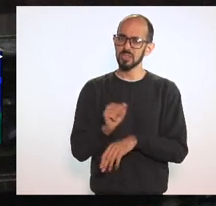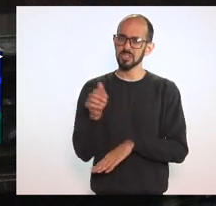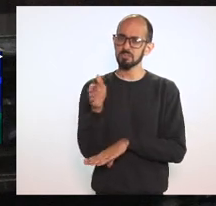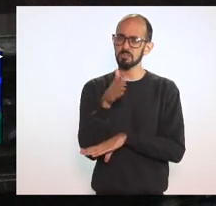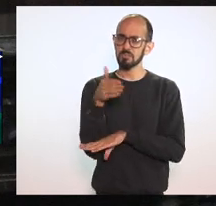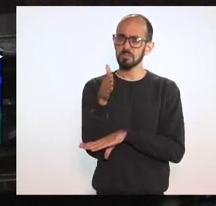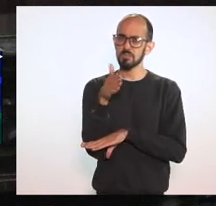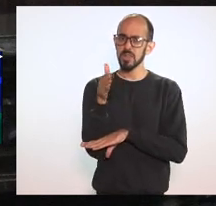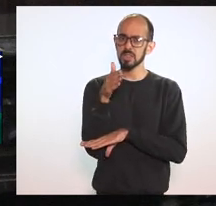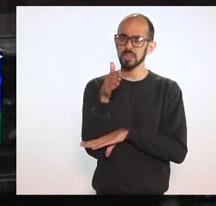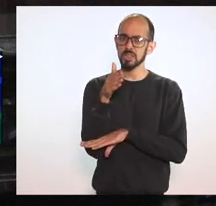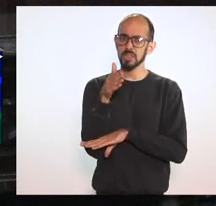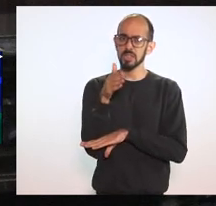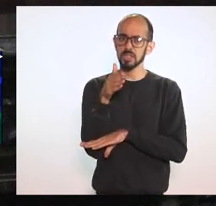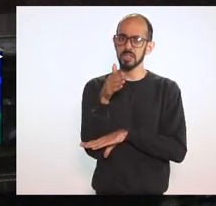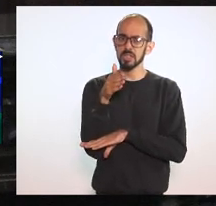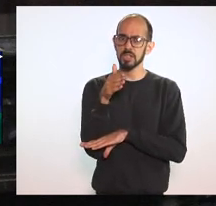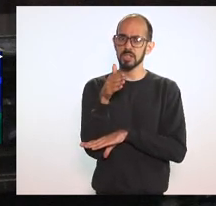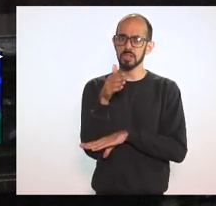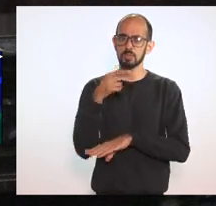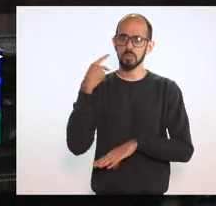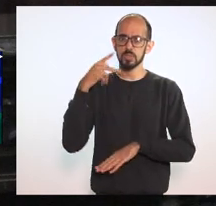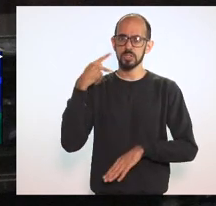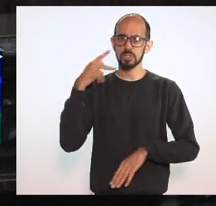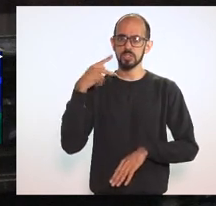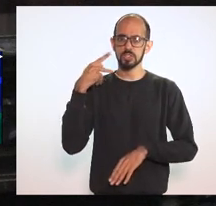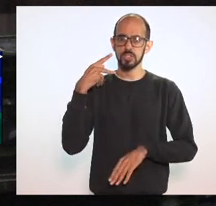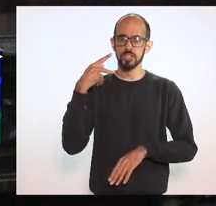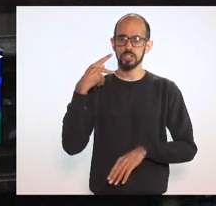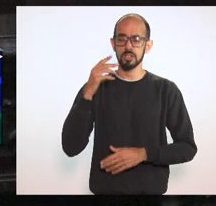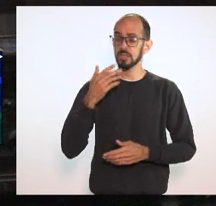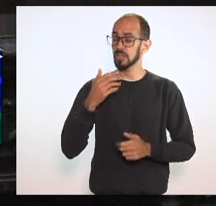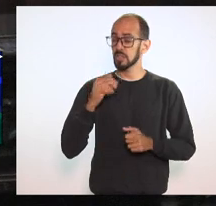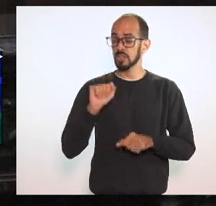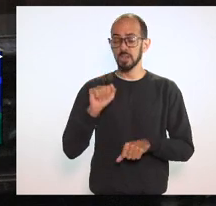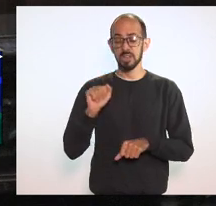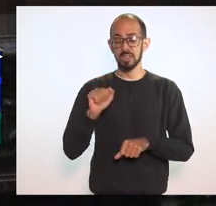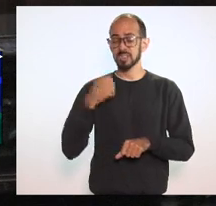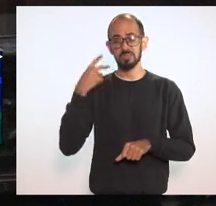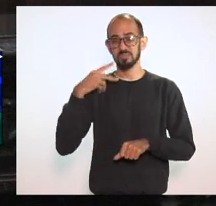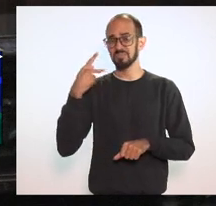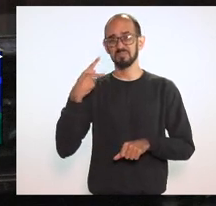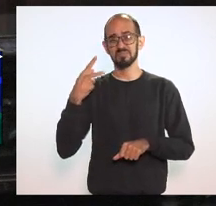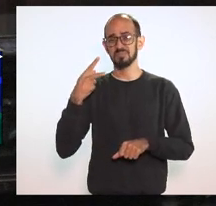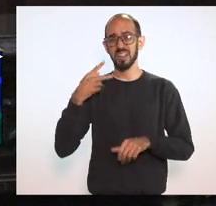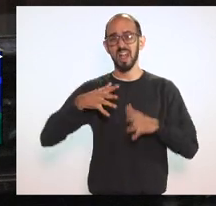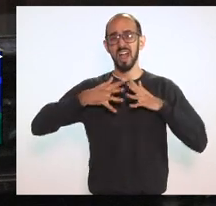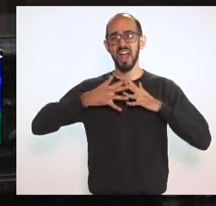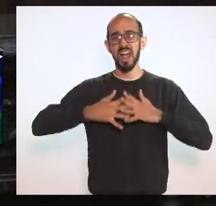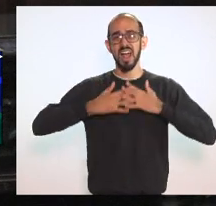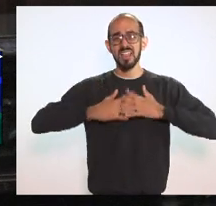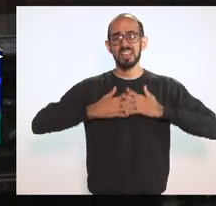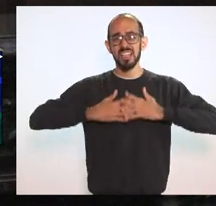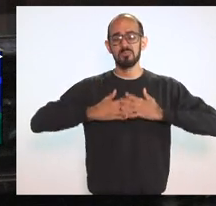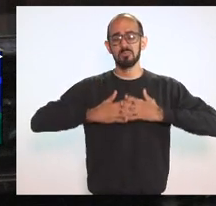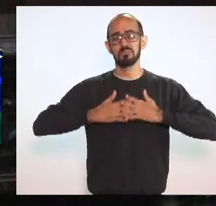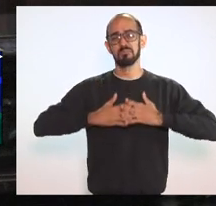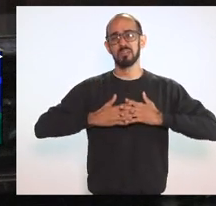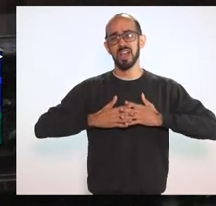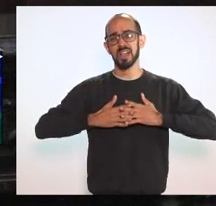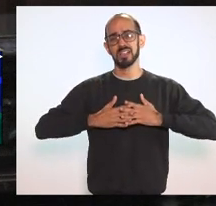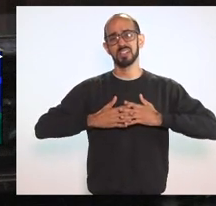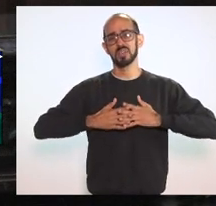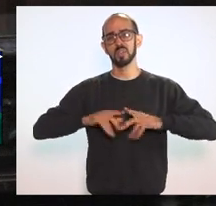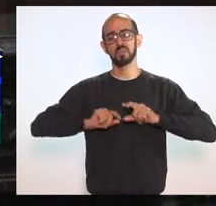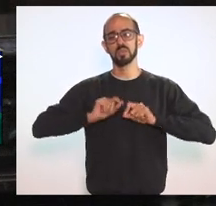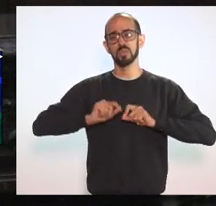política a politização Só atrapalha o diálogo consenso e aquilo que nós realmente